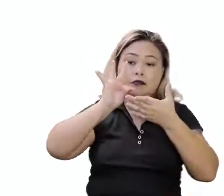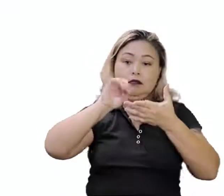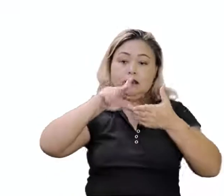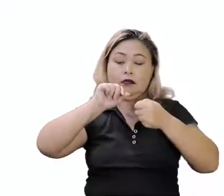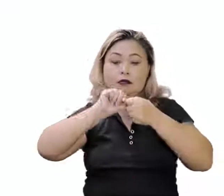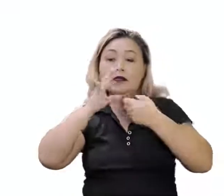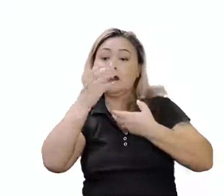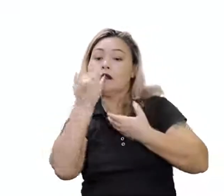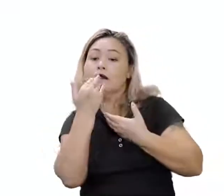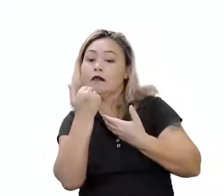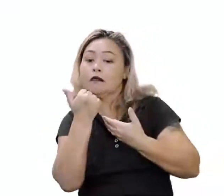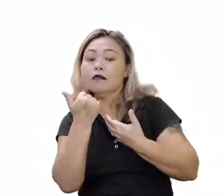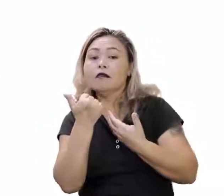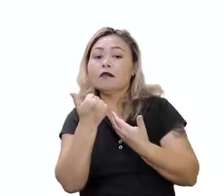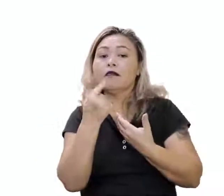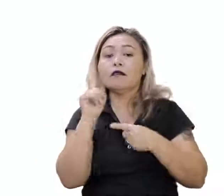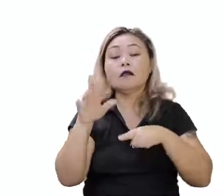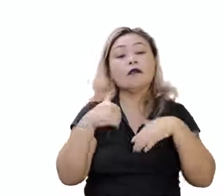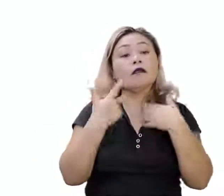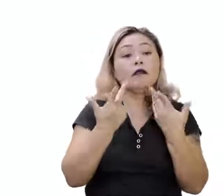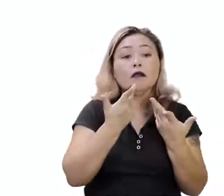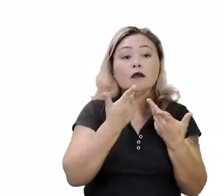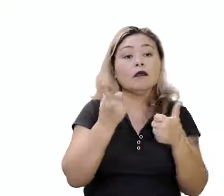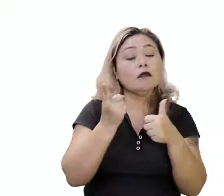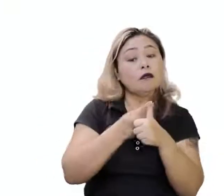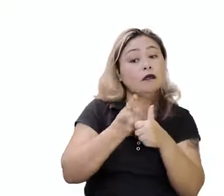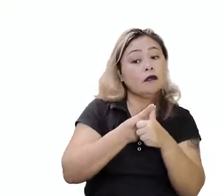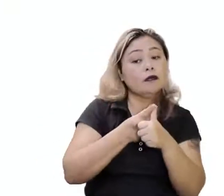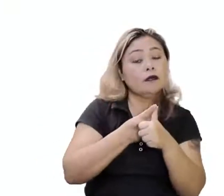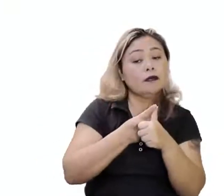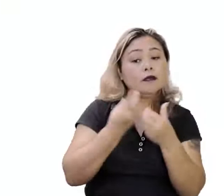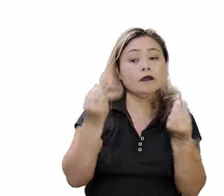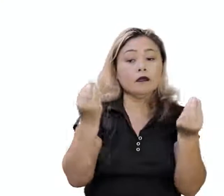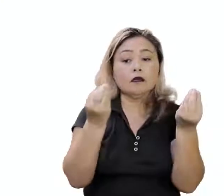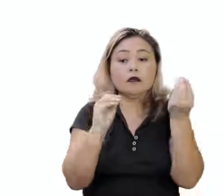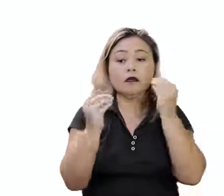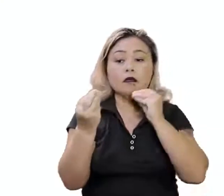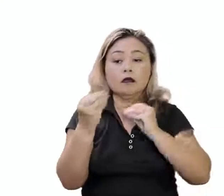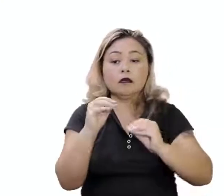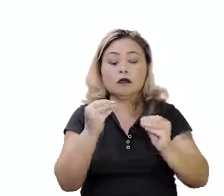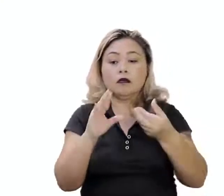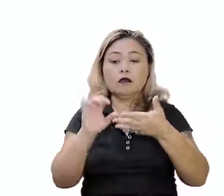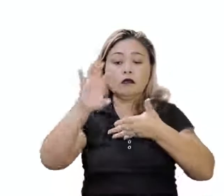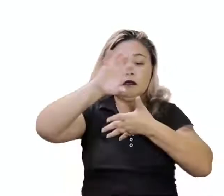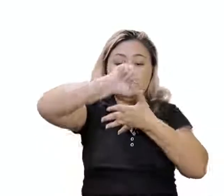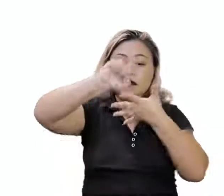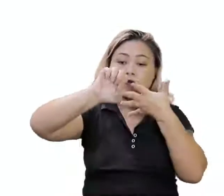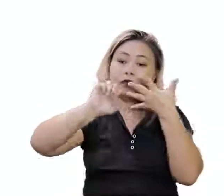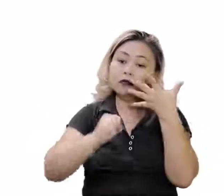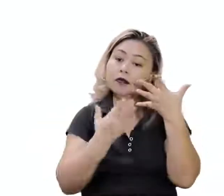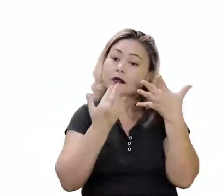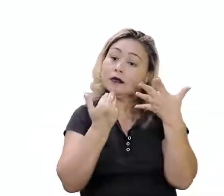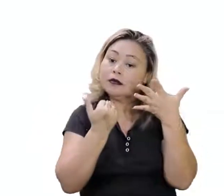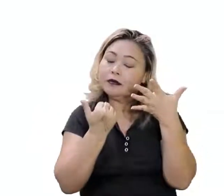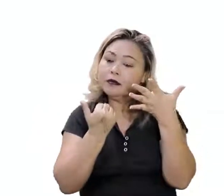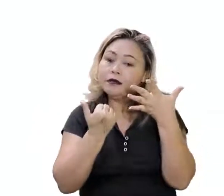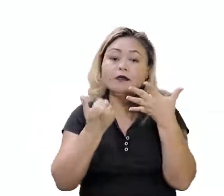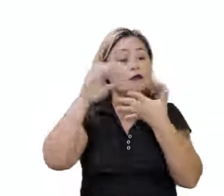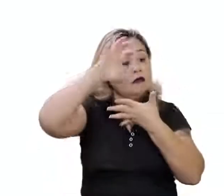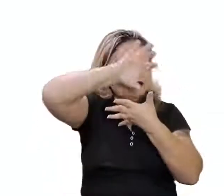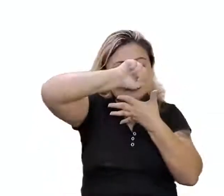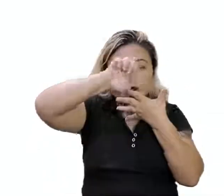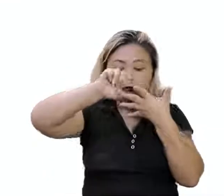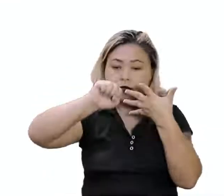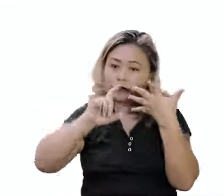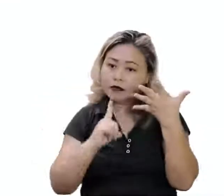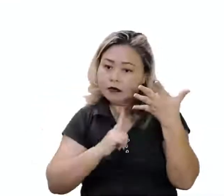teias alimentares. Mas nós estamos falando primeiramente da composição, então, de uma cadeia alimentar. Nessa cadeia